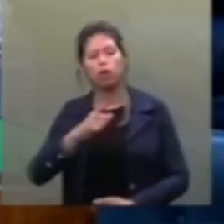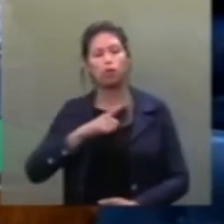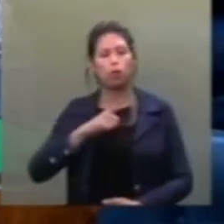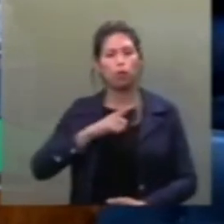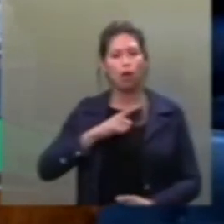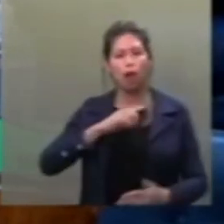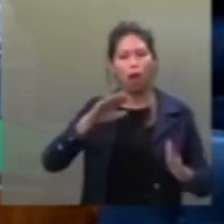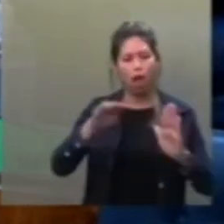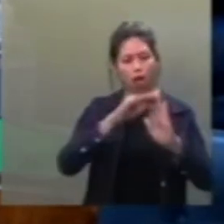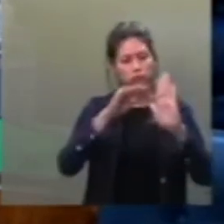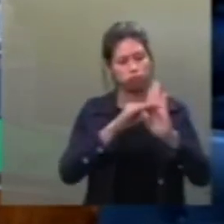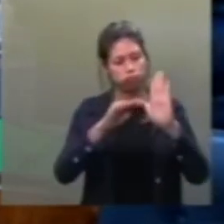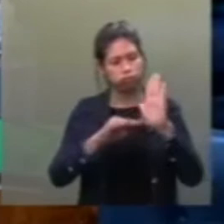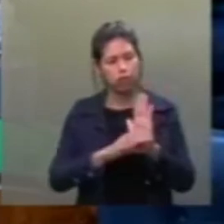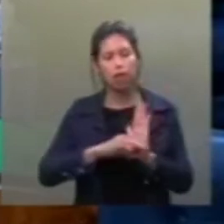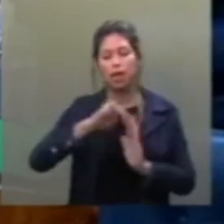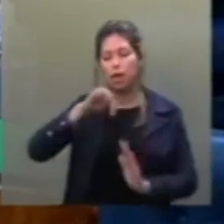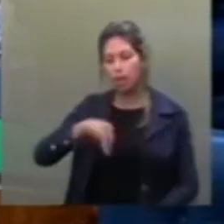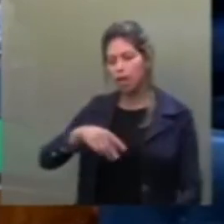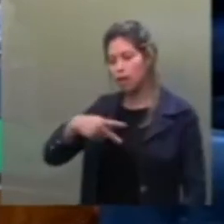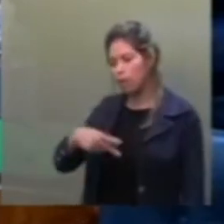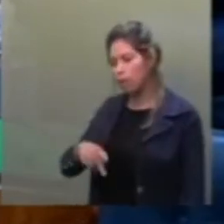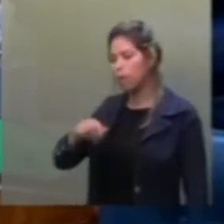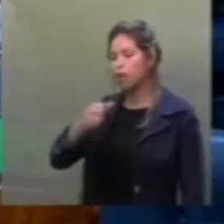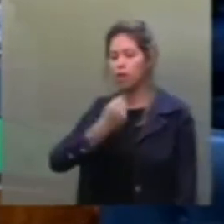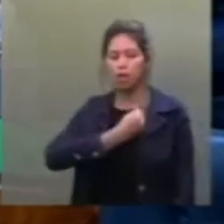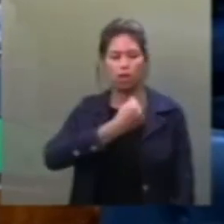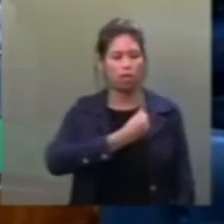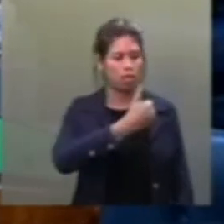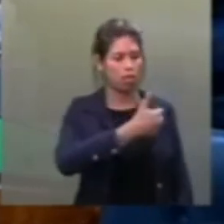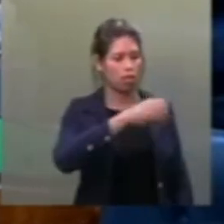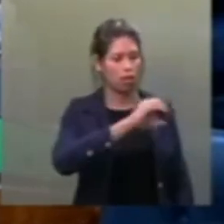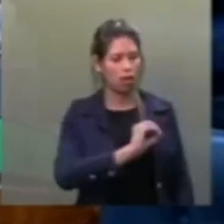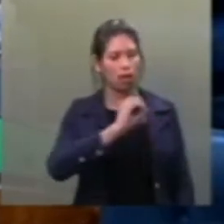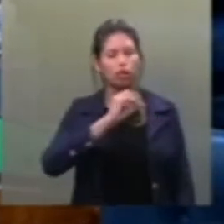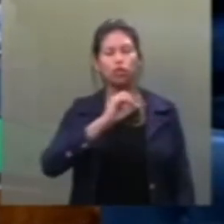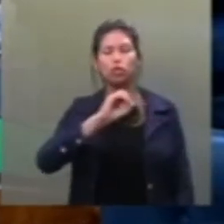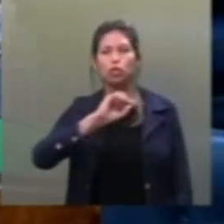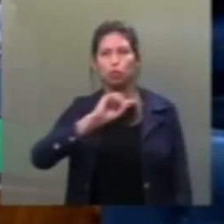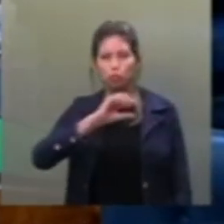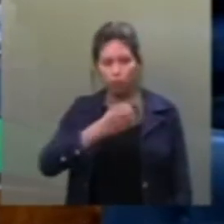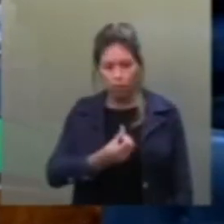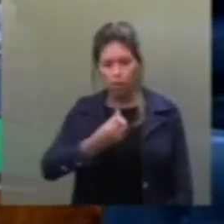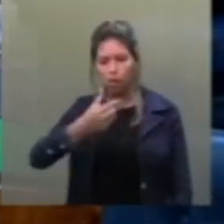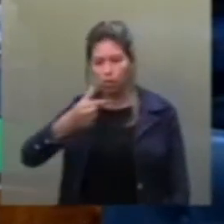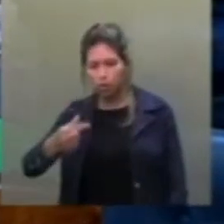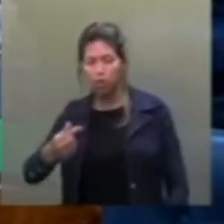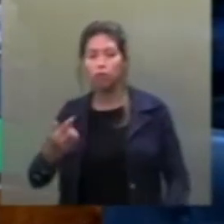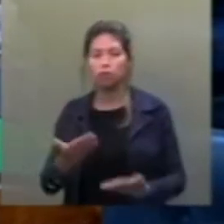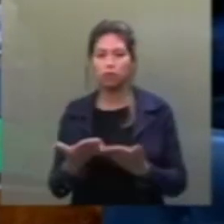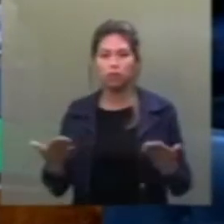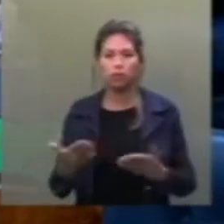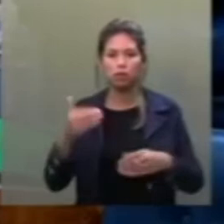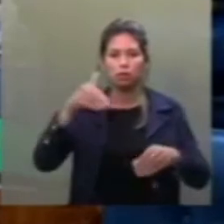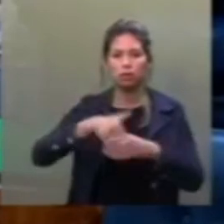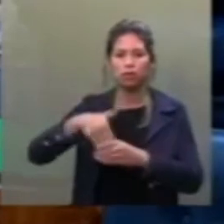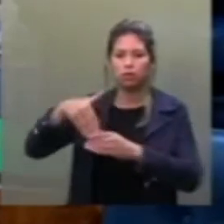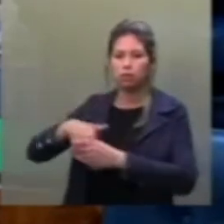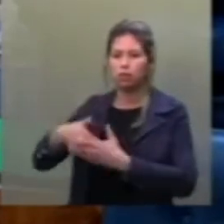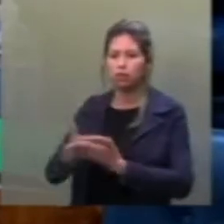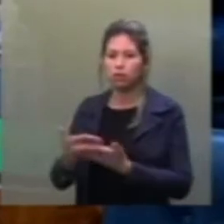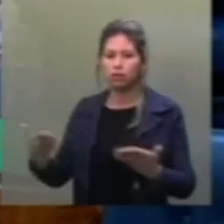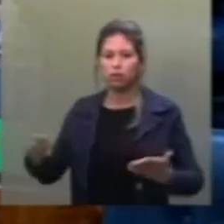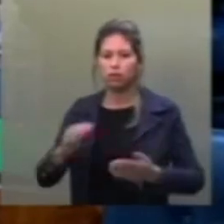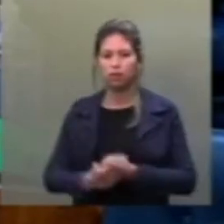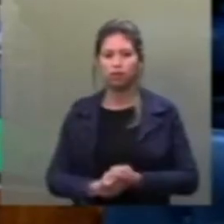dentre as quais a mp 1067 2021 que será votada Possivelmente ainda hoje está com